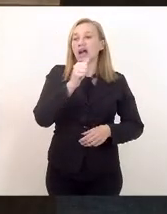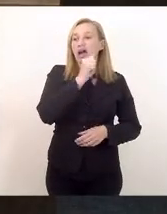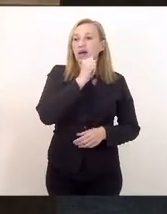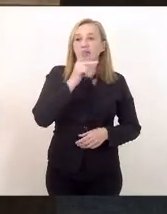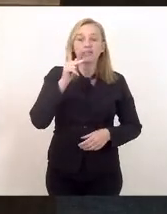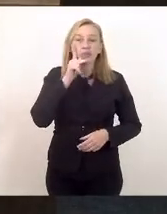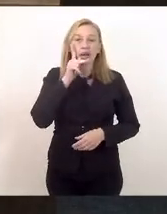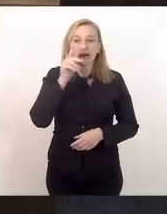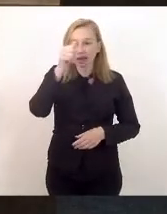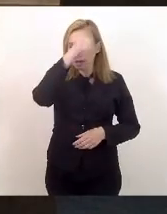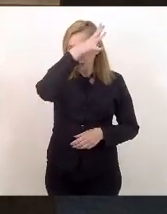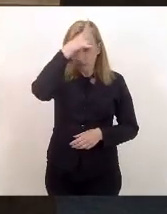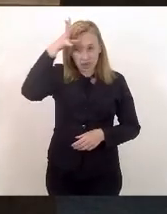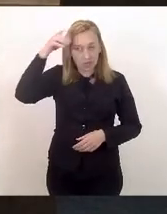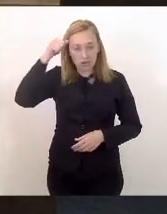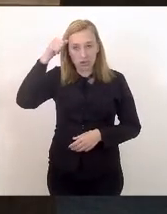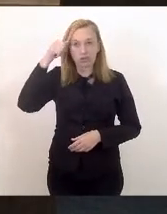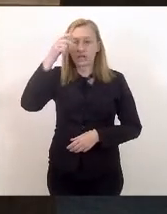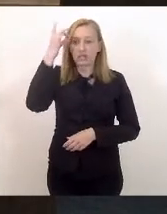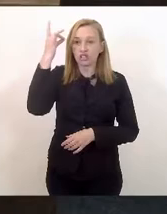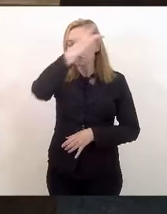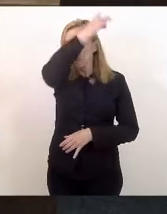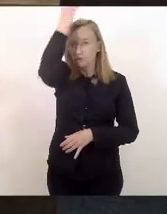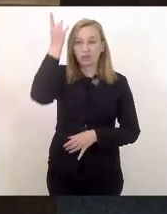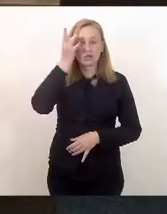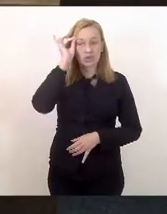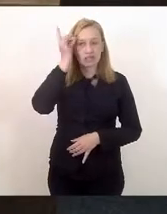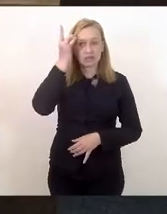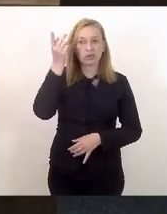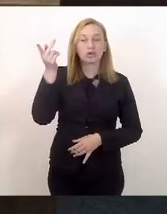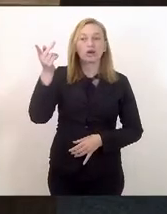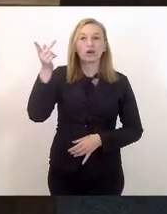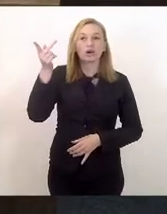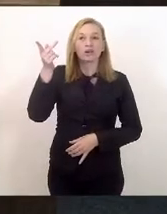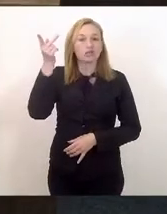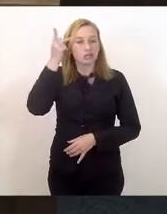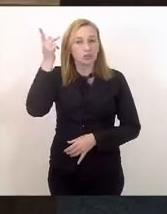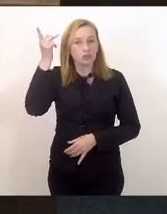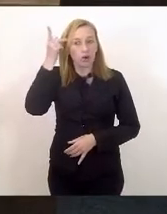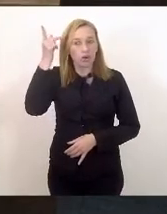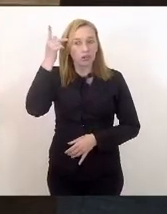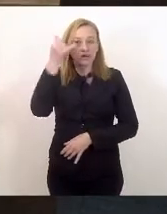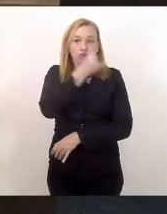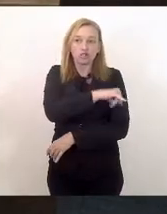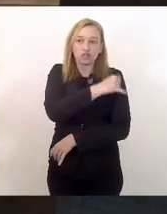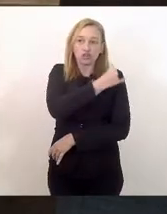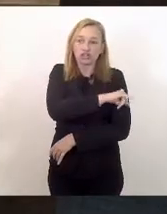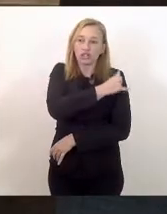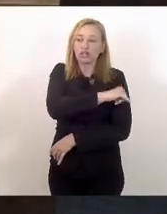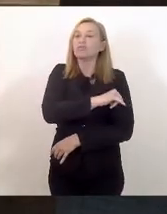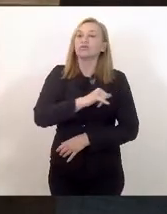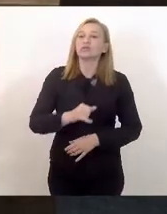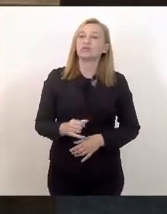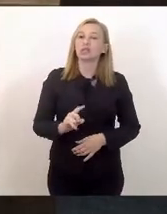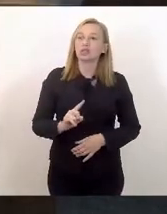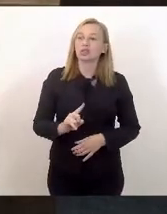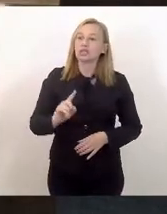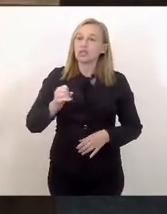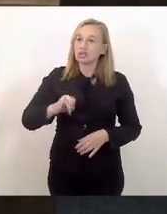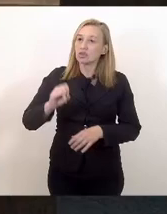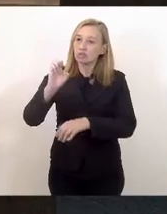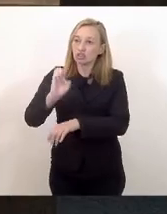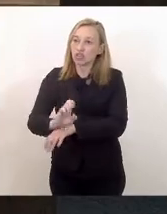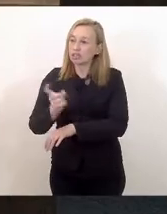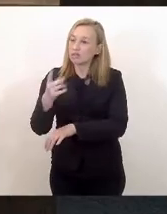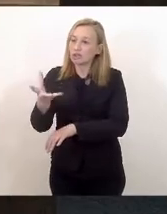Ceará, Espírito Santo, Maranhão, Paraná, Rio de Janeiro, São Paulo e Sergipe. Se o estado não aderir e os outros aderir, aí